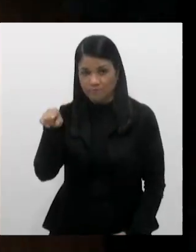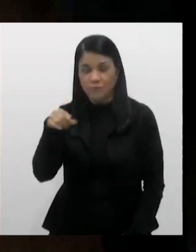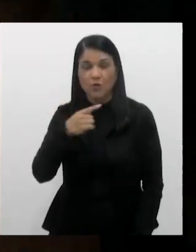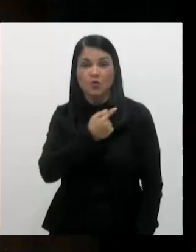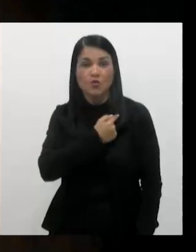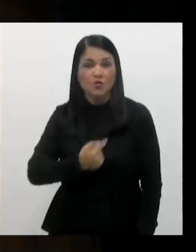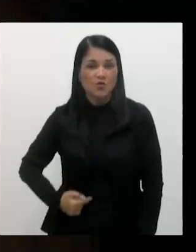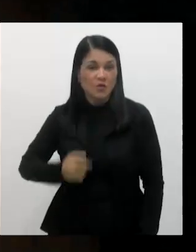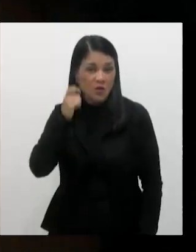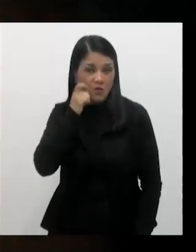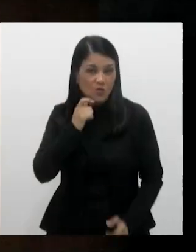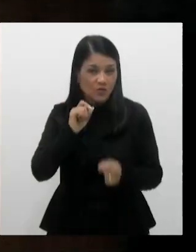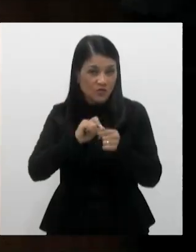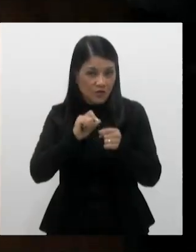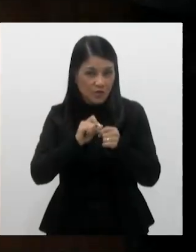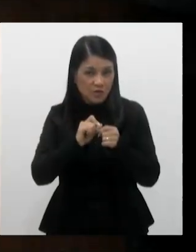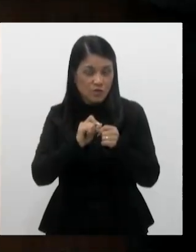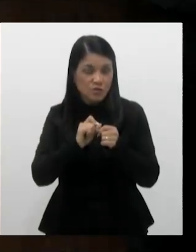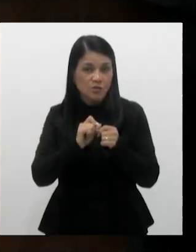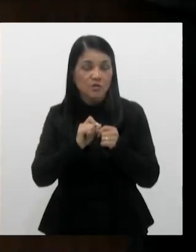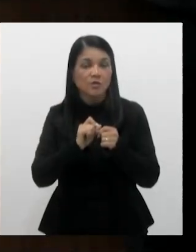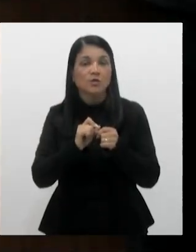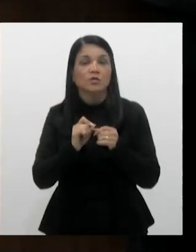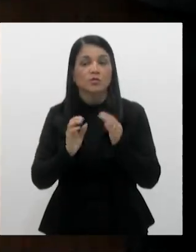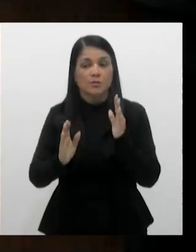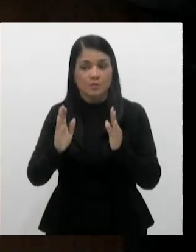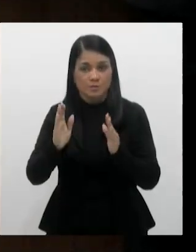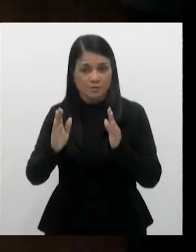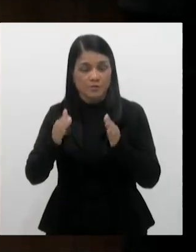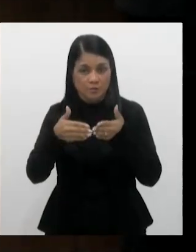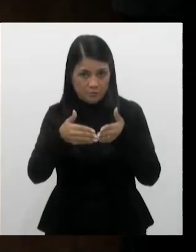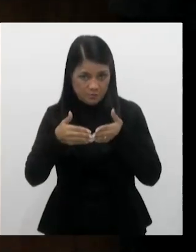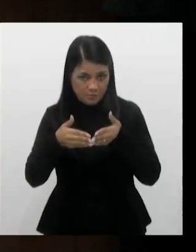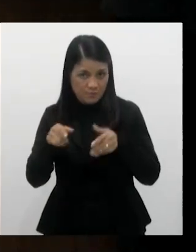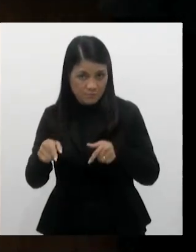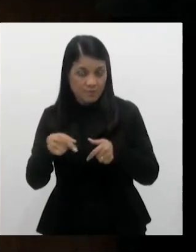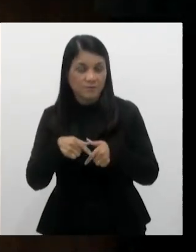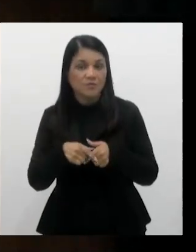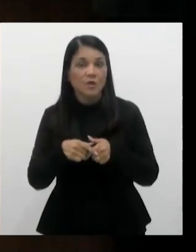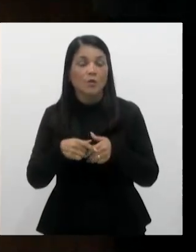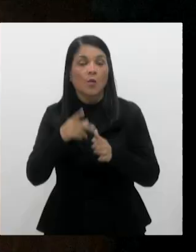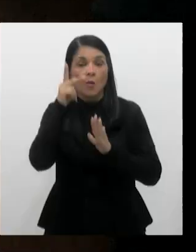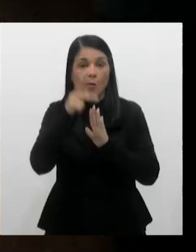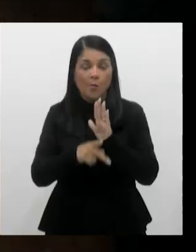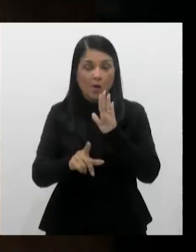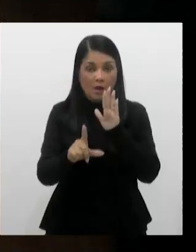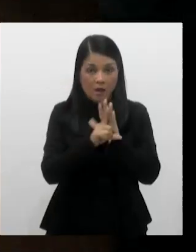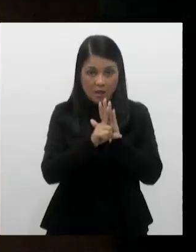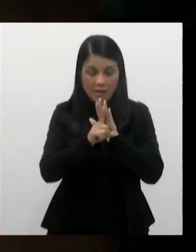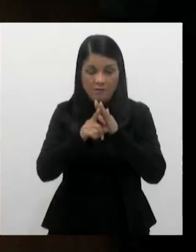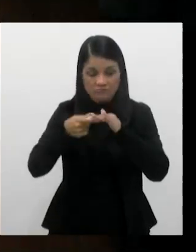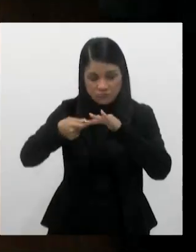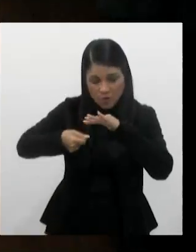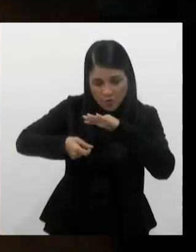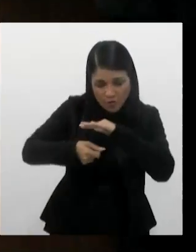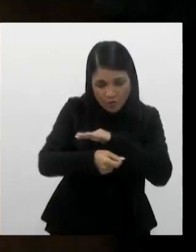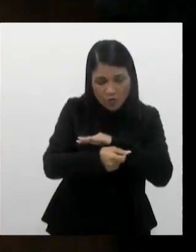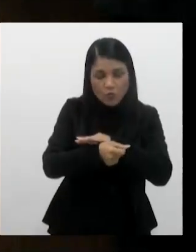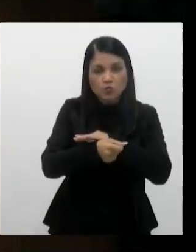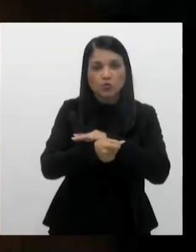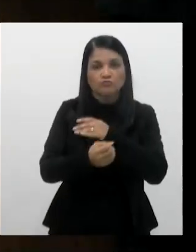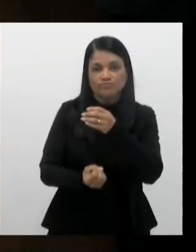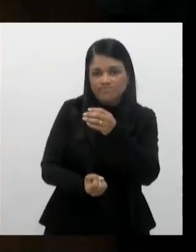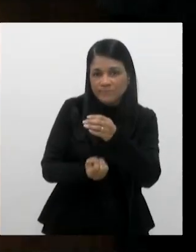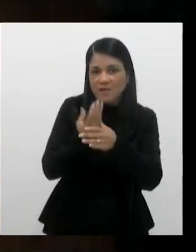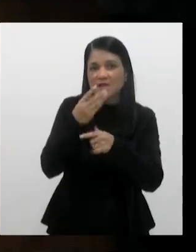recesso, ao projeto de lei que cria o Fundo de Defesa Civil, do qual